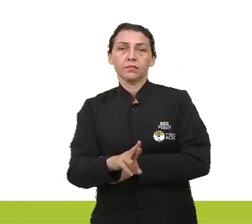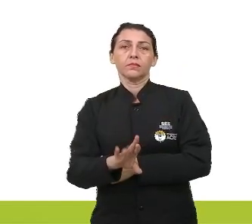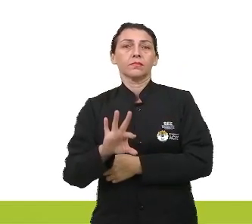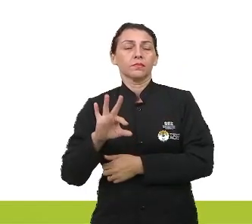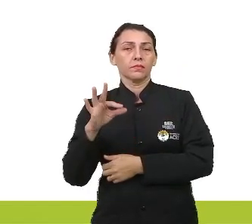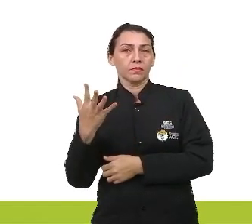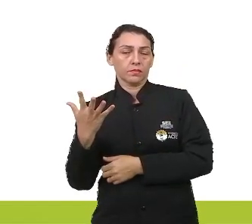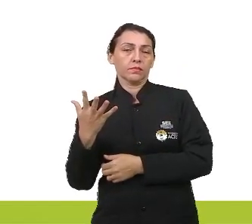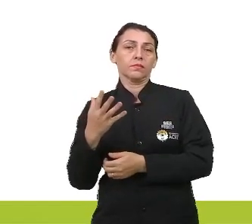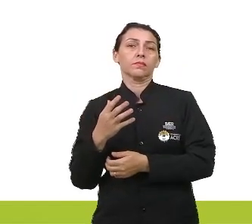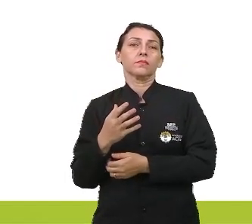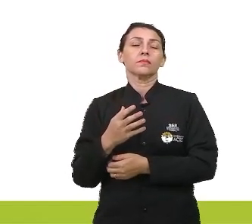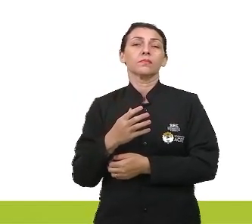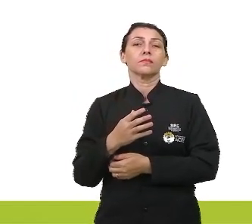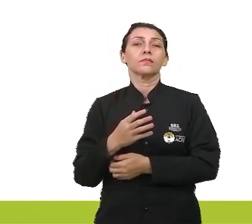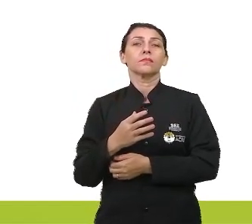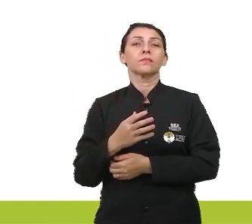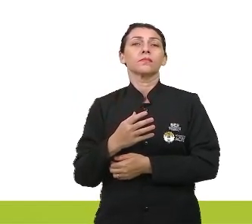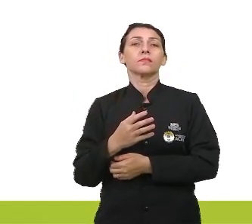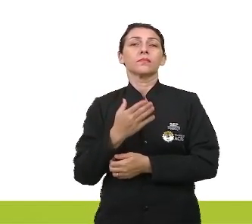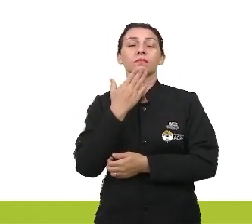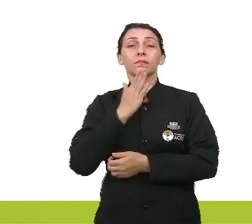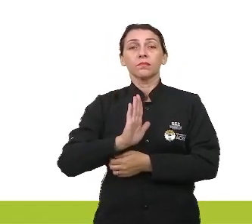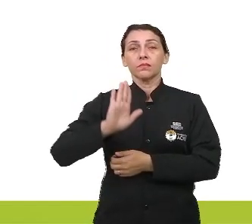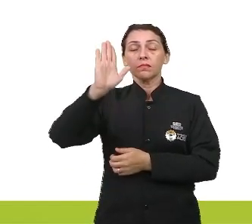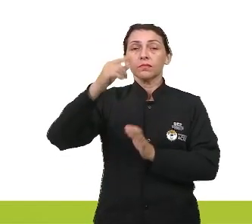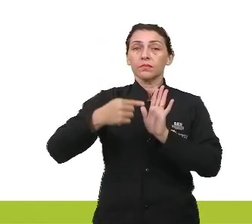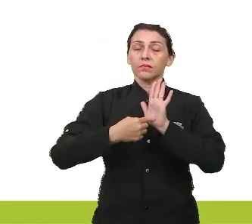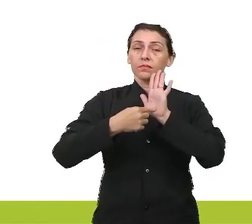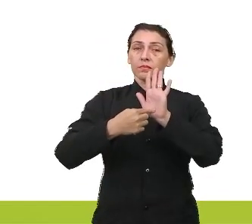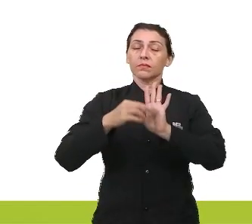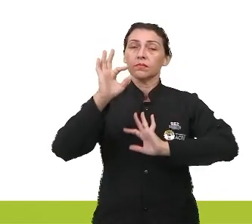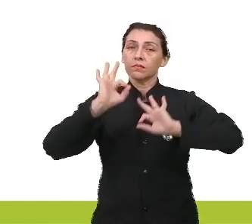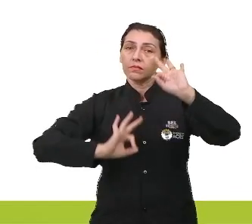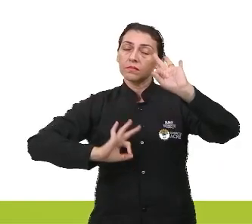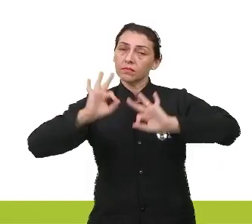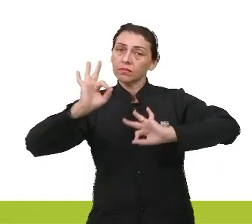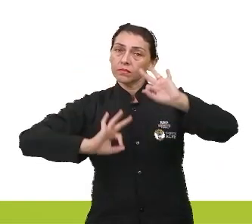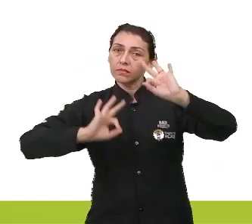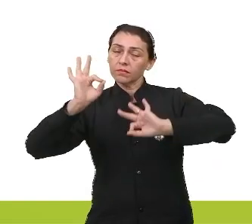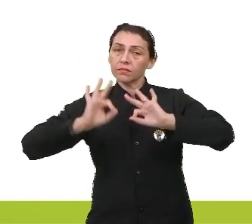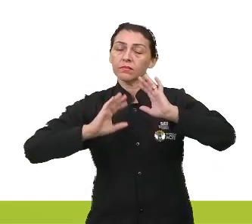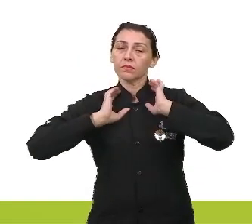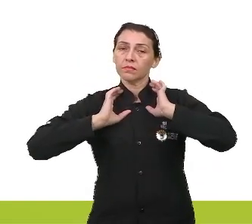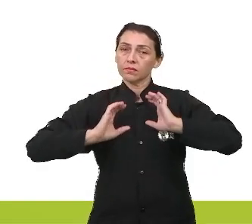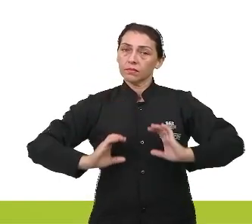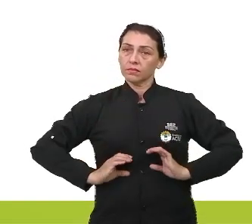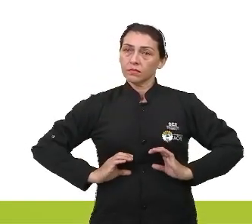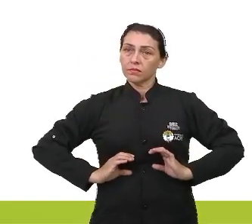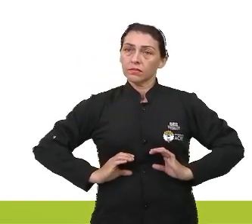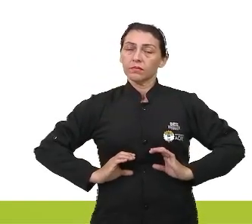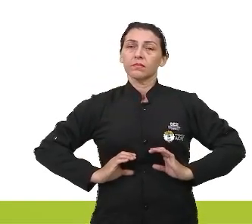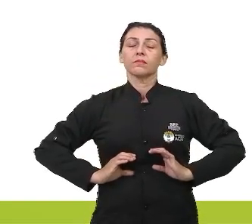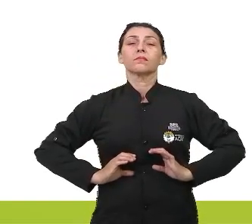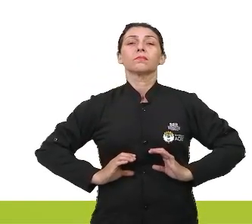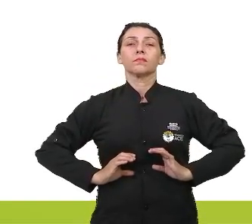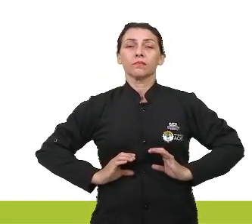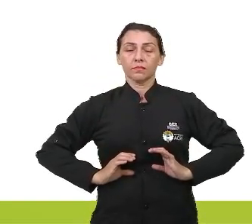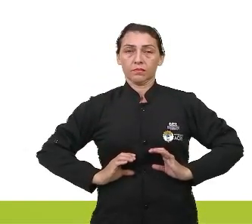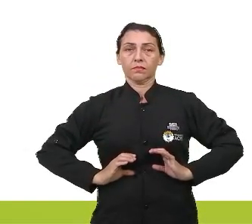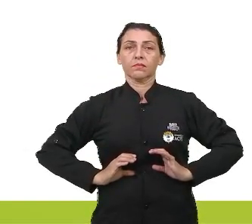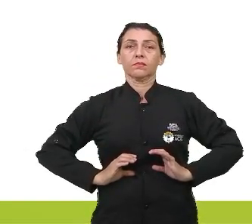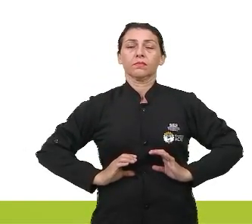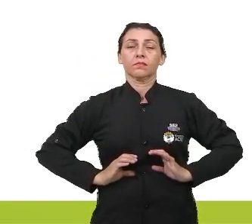ocasião para que o candidato demonstre o preparo para o exercício da cidadania, para atuar